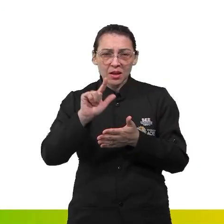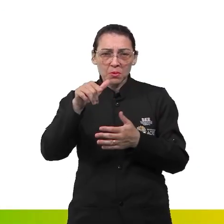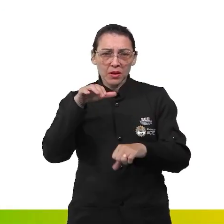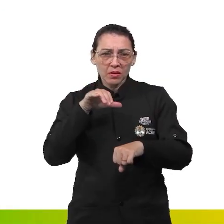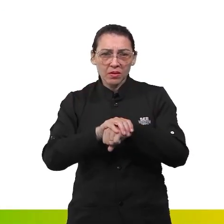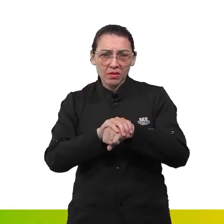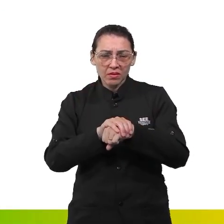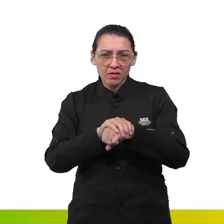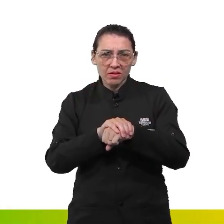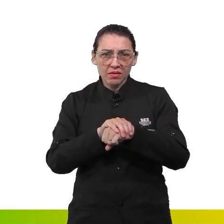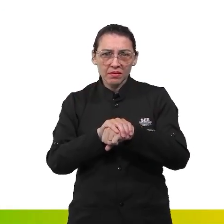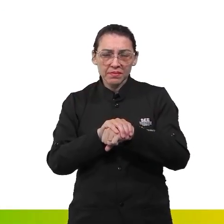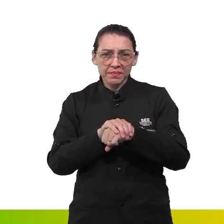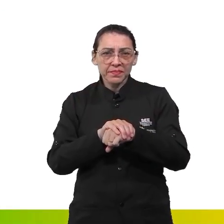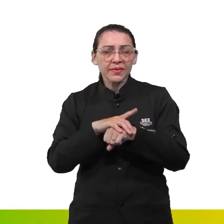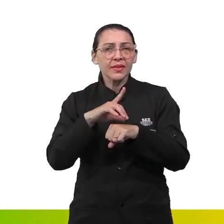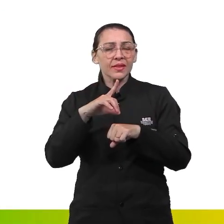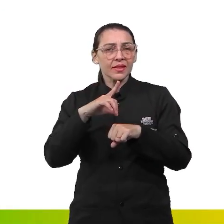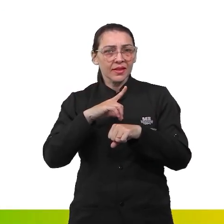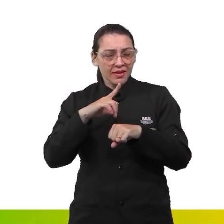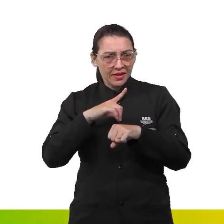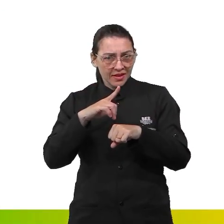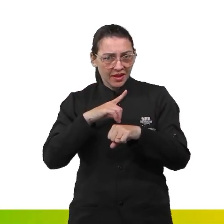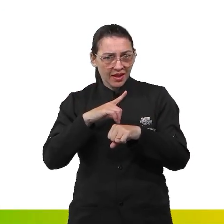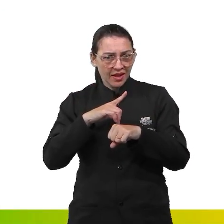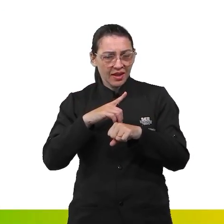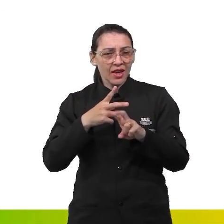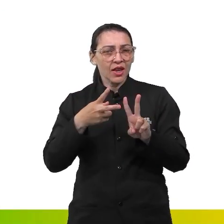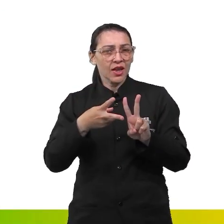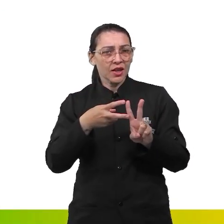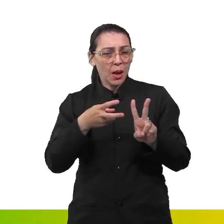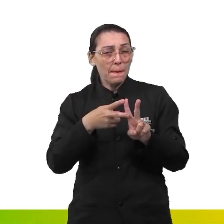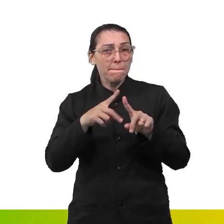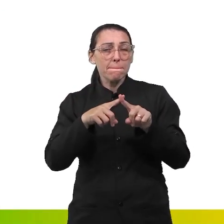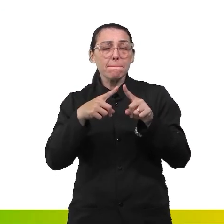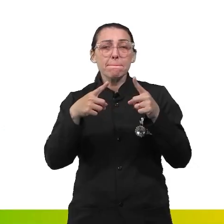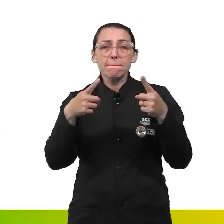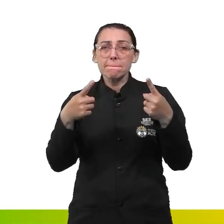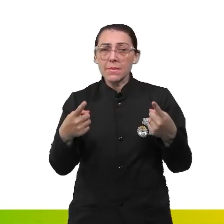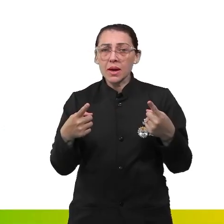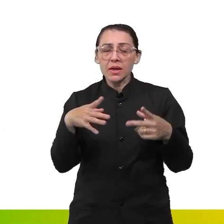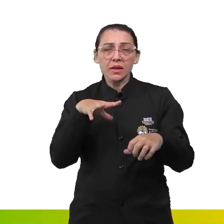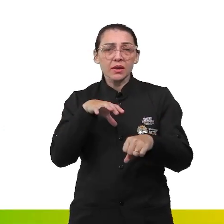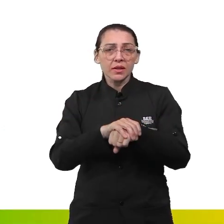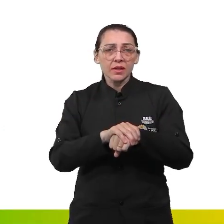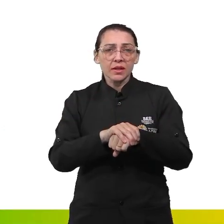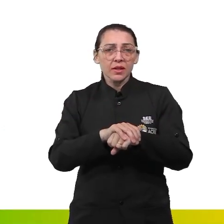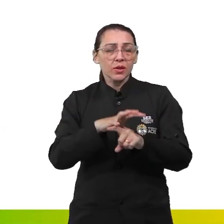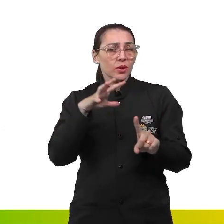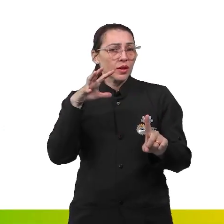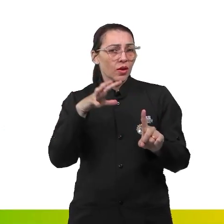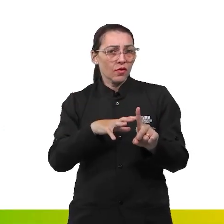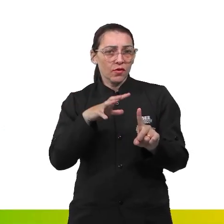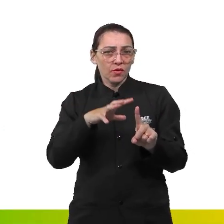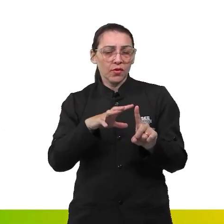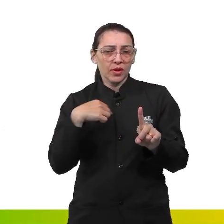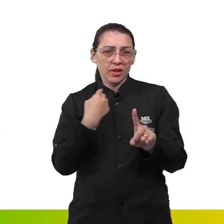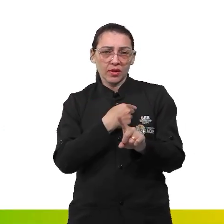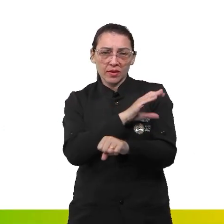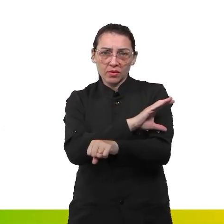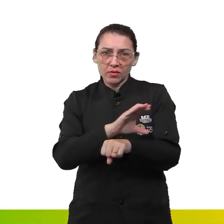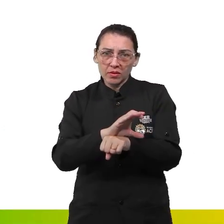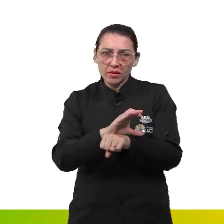colonização. Ou seja, tem uma grande predominância da matriz indígena, mas a colonização não influencia na nossa